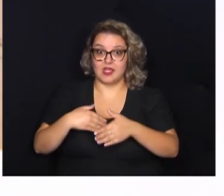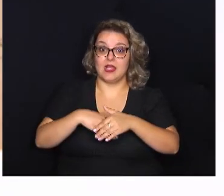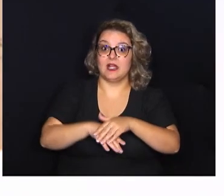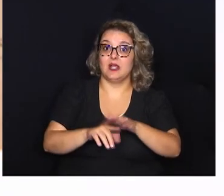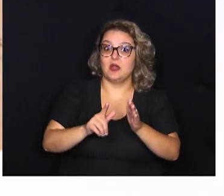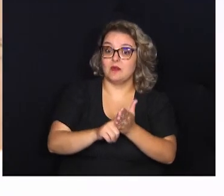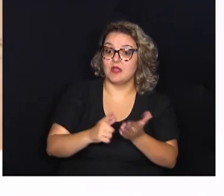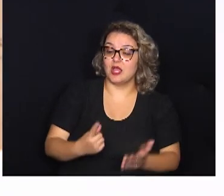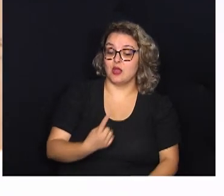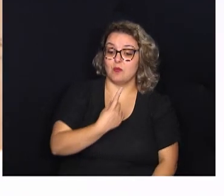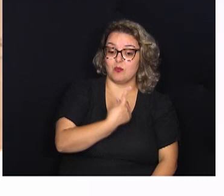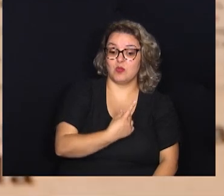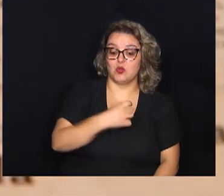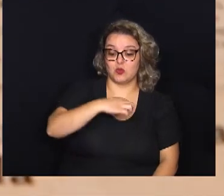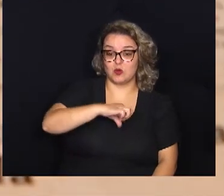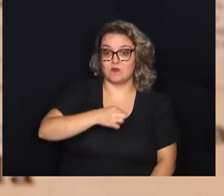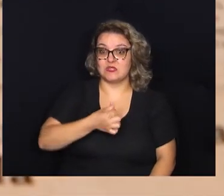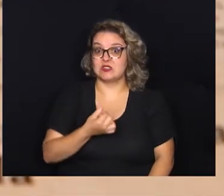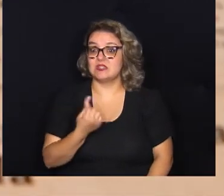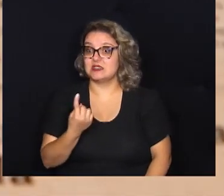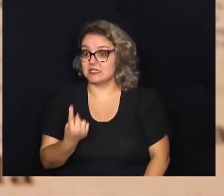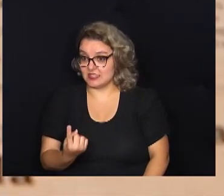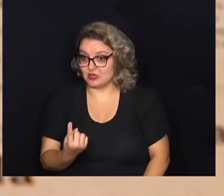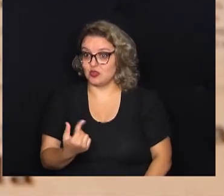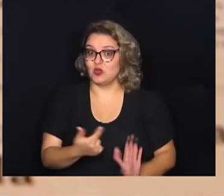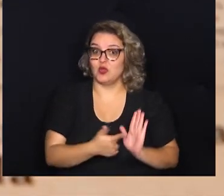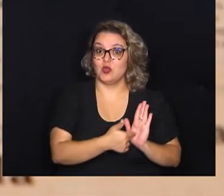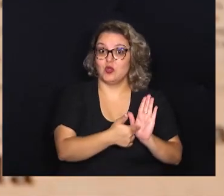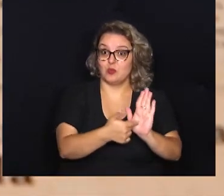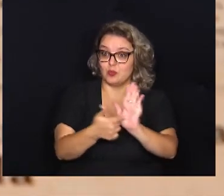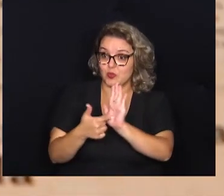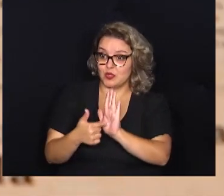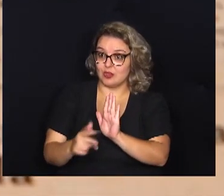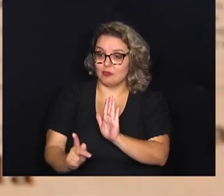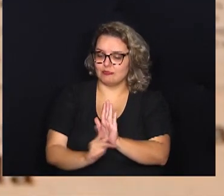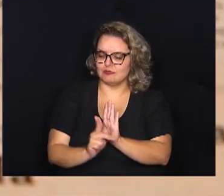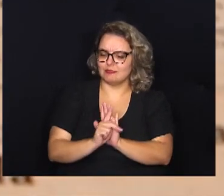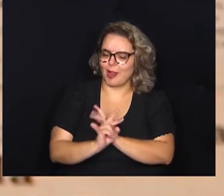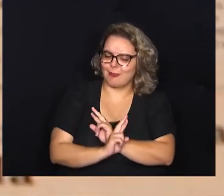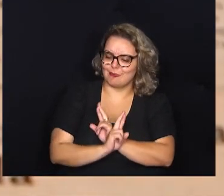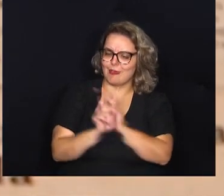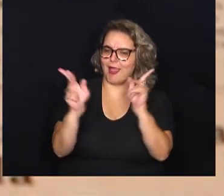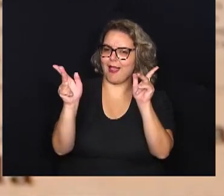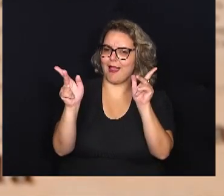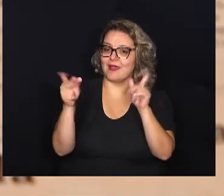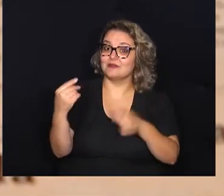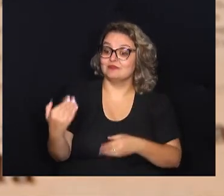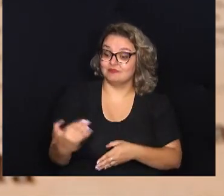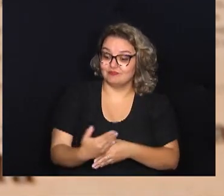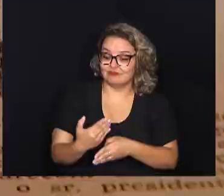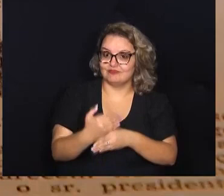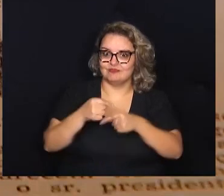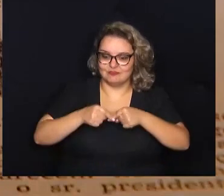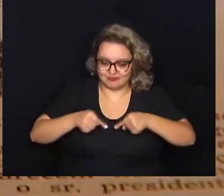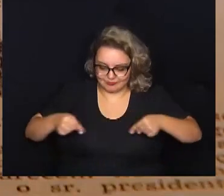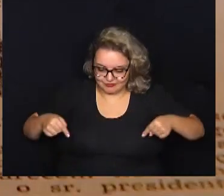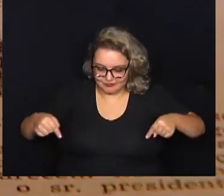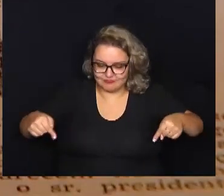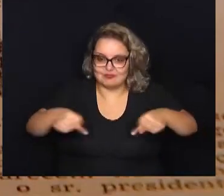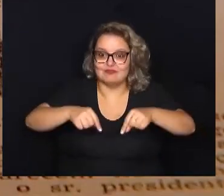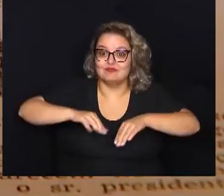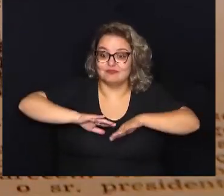de 1961 que mostrava um projeto ousado, a construção de uma piscina no clube.